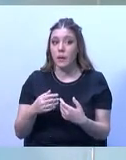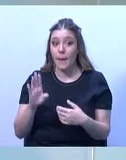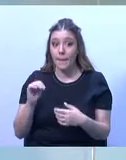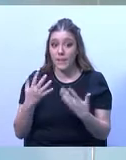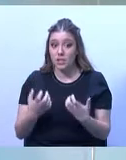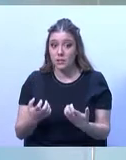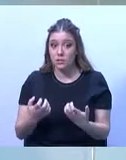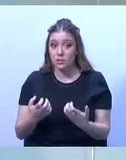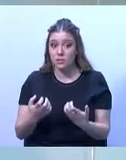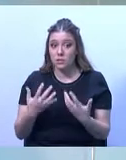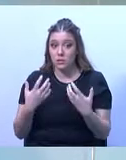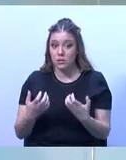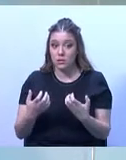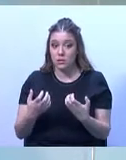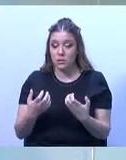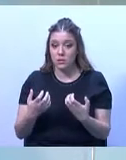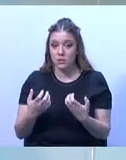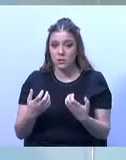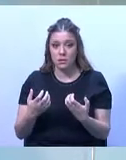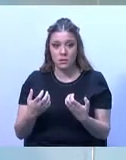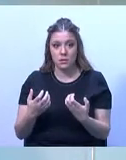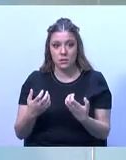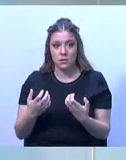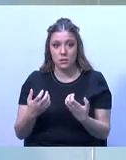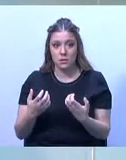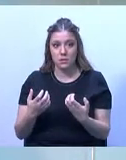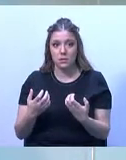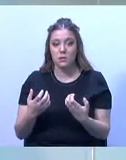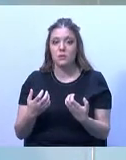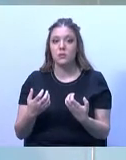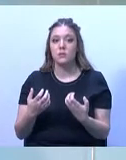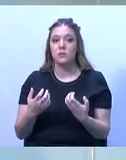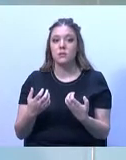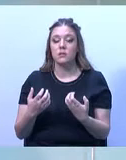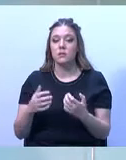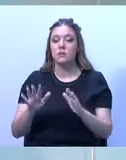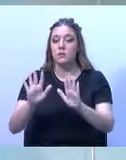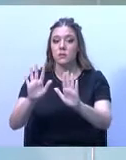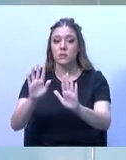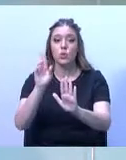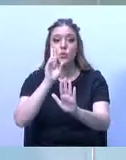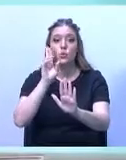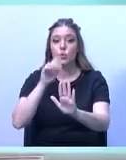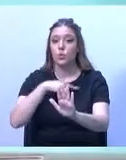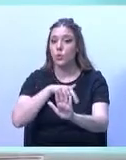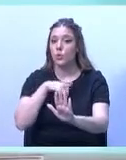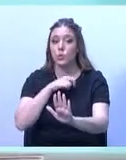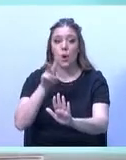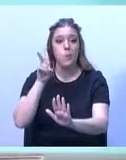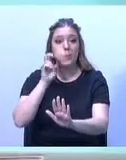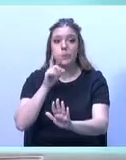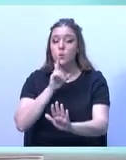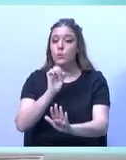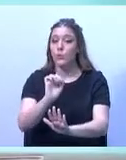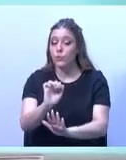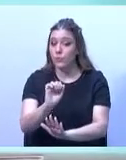quentes. Quentes. Mas o meu problema... lavo todos os dias. Margarida, desculpe, nós não conseguimos ouvir a sua resposta. Disse que